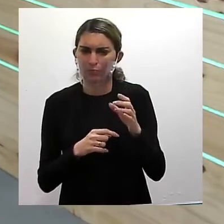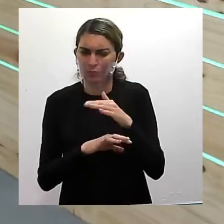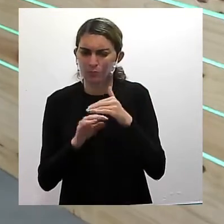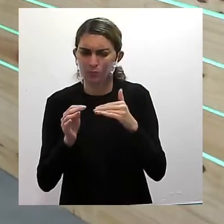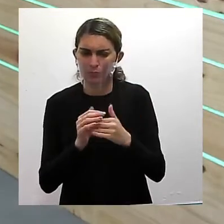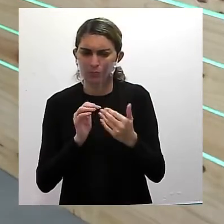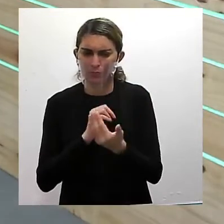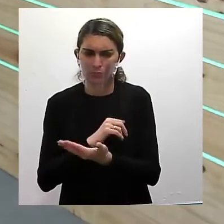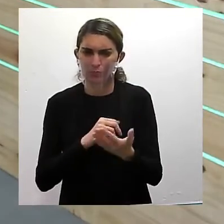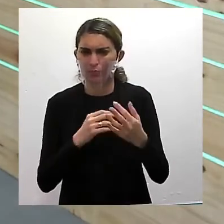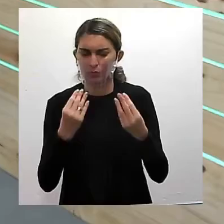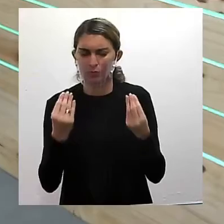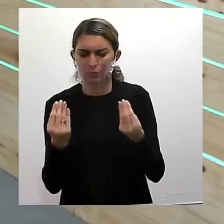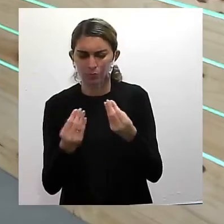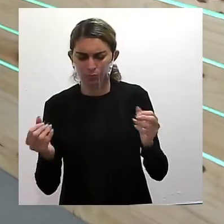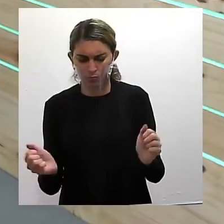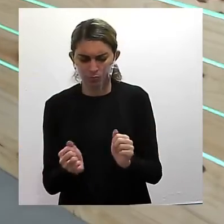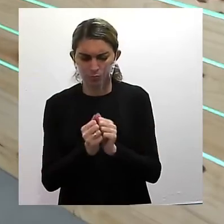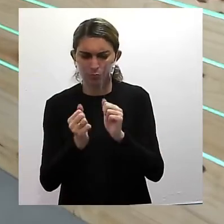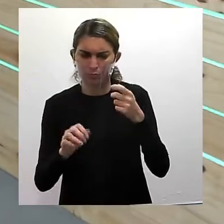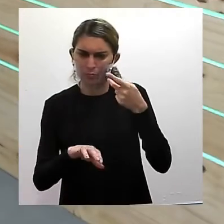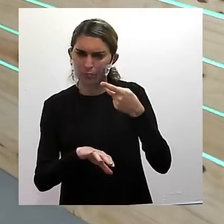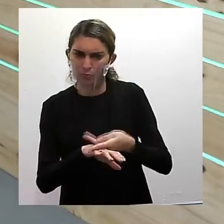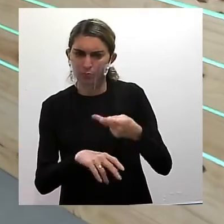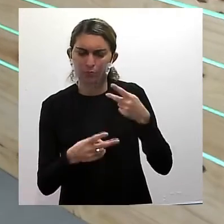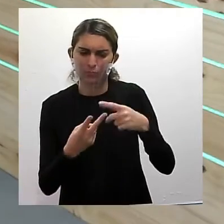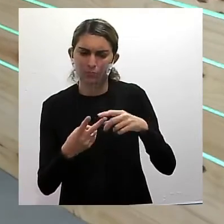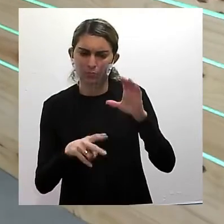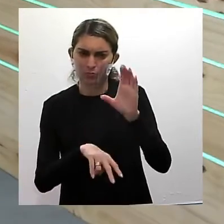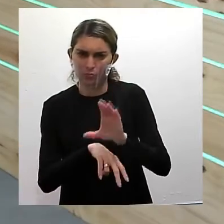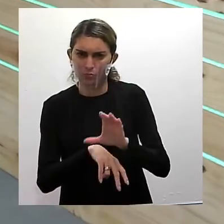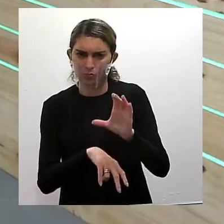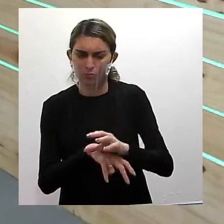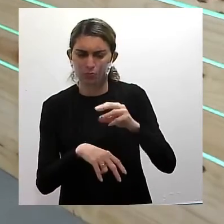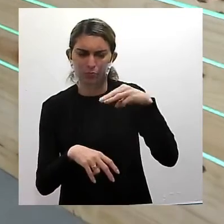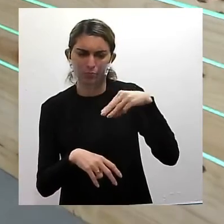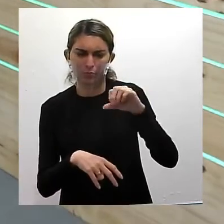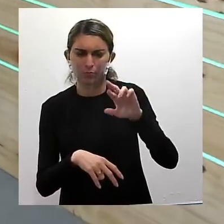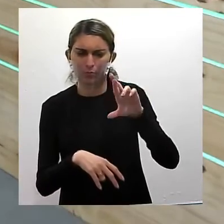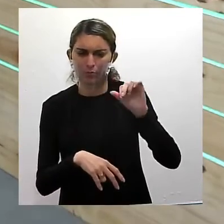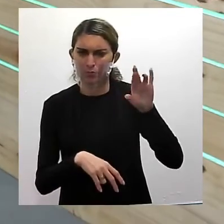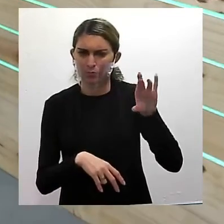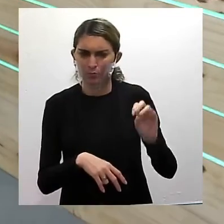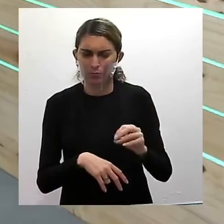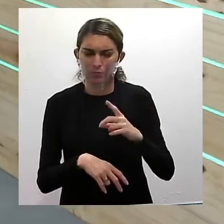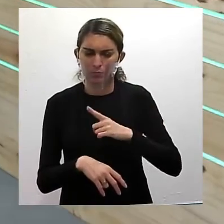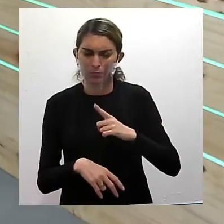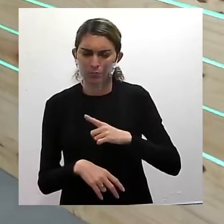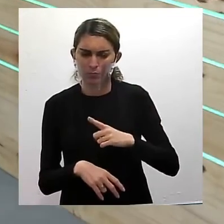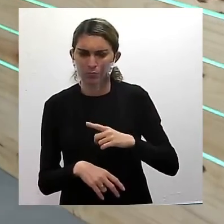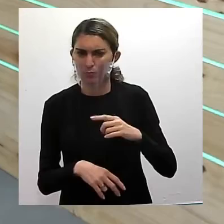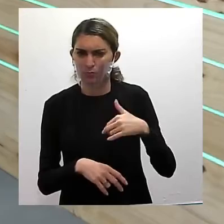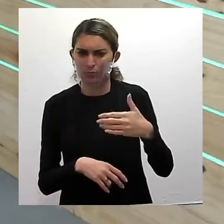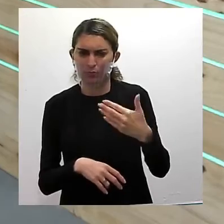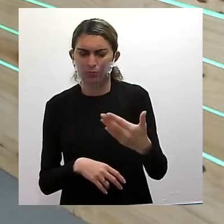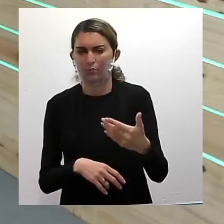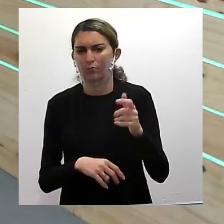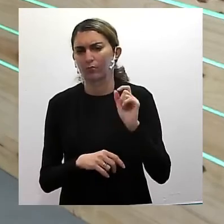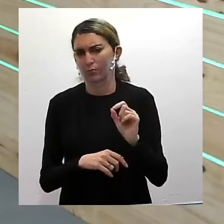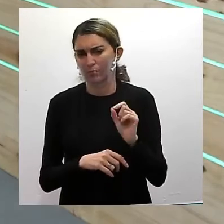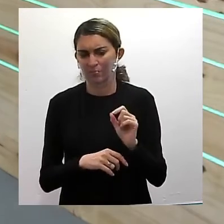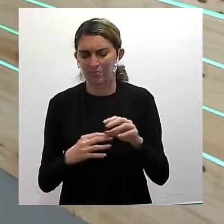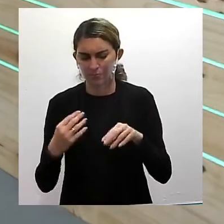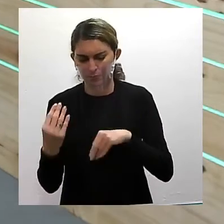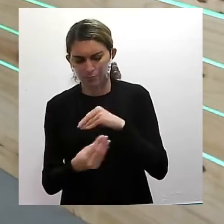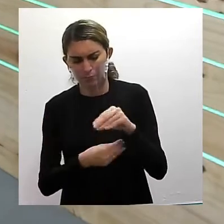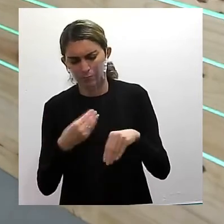esses, quando se juntam com prata, chumbo e mercúrio, tendem, não sempre, tendem a